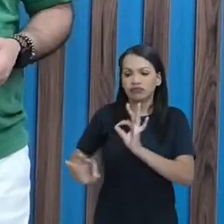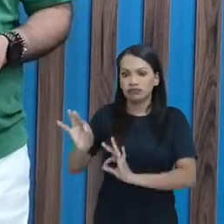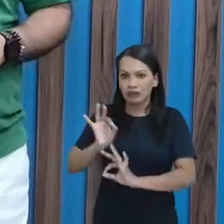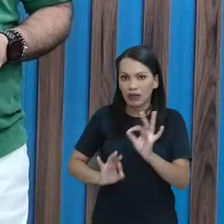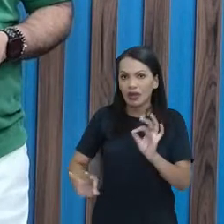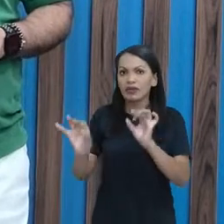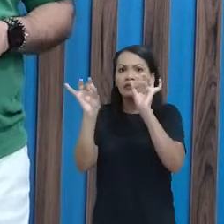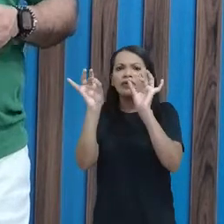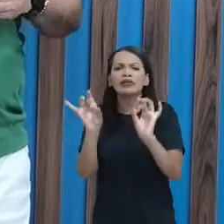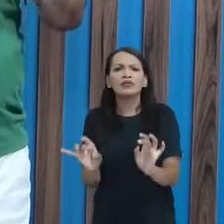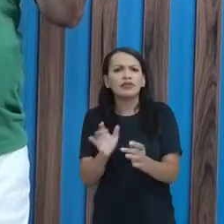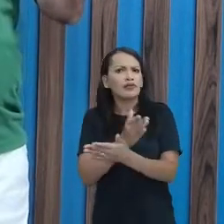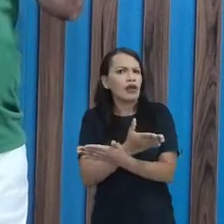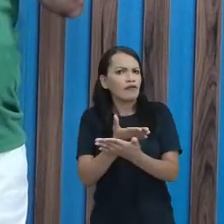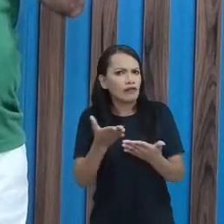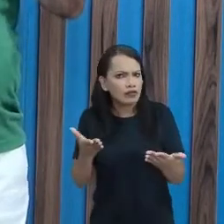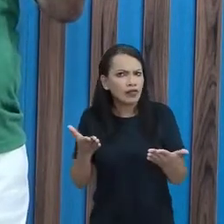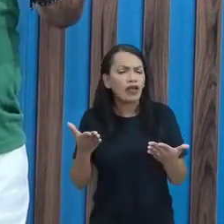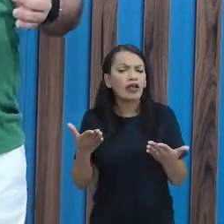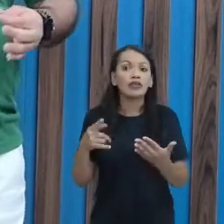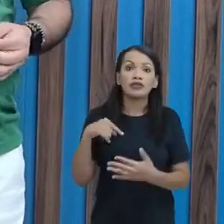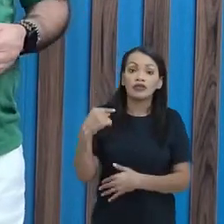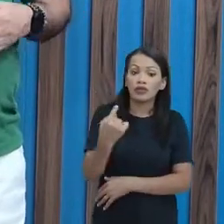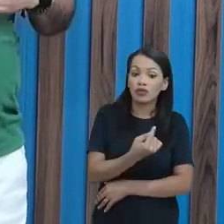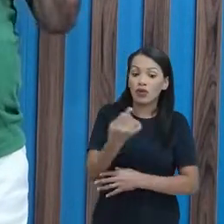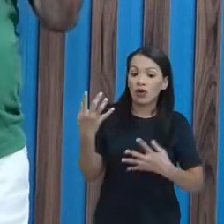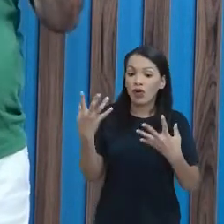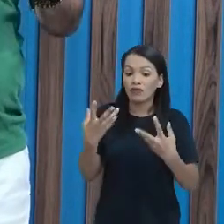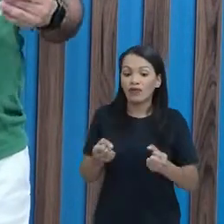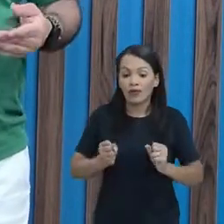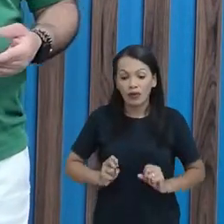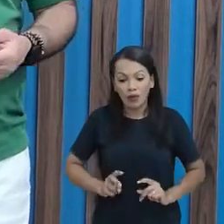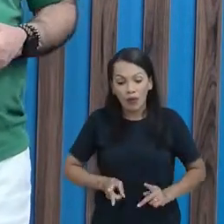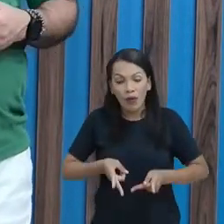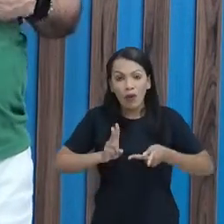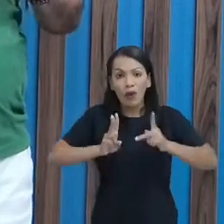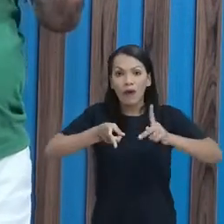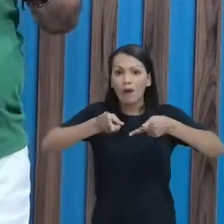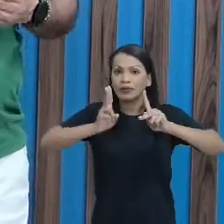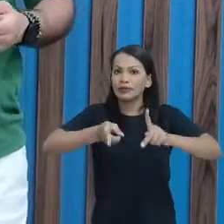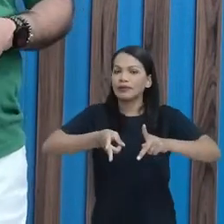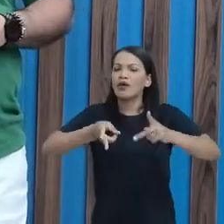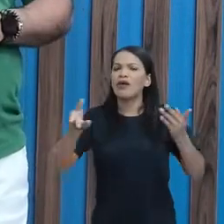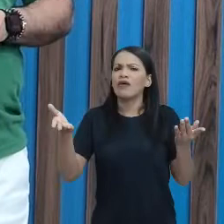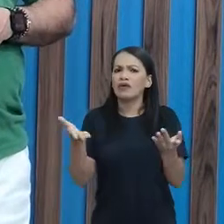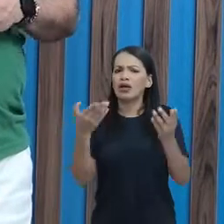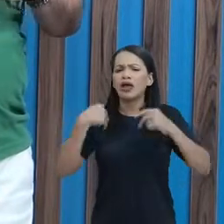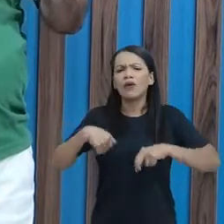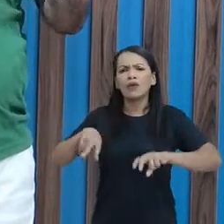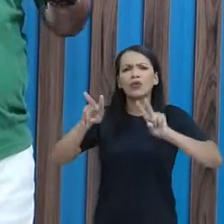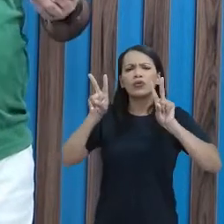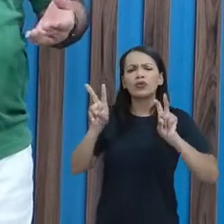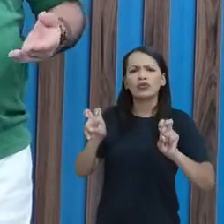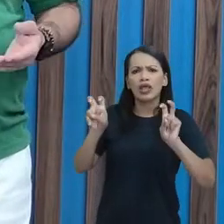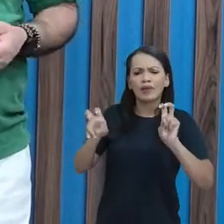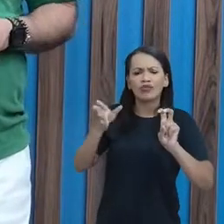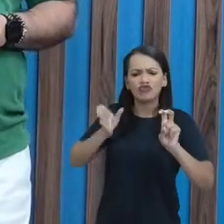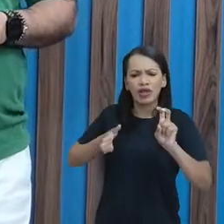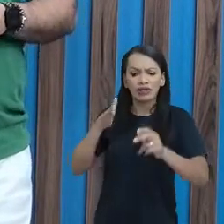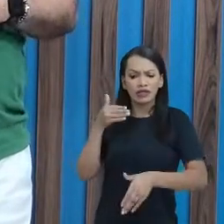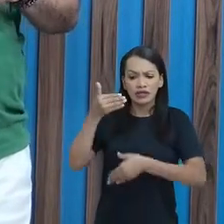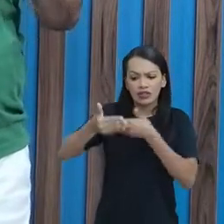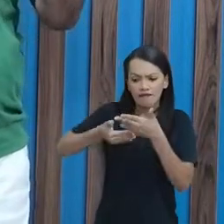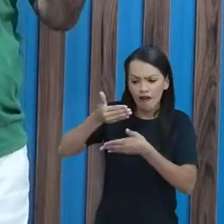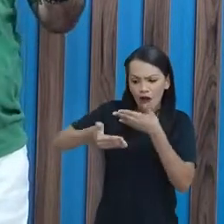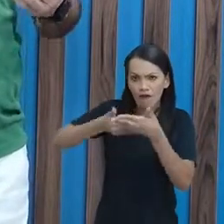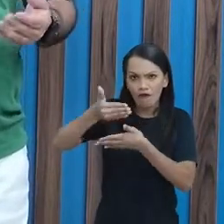para vocês, e nós vamos continuar a trabalhar uma temática que a gente vinha desenvolvendo,